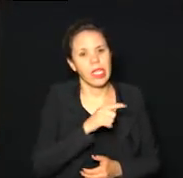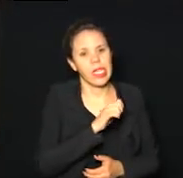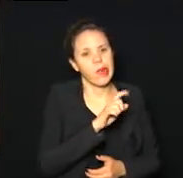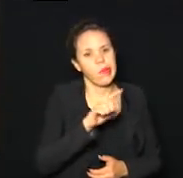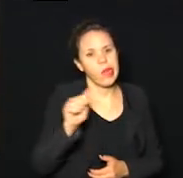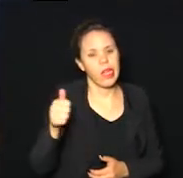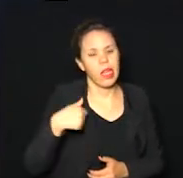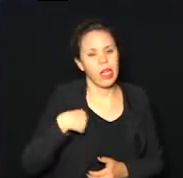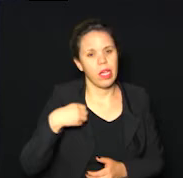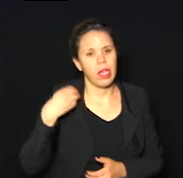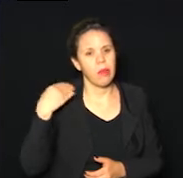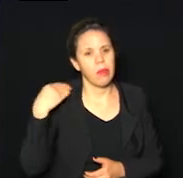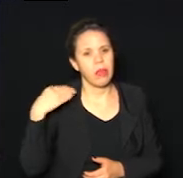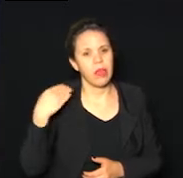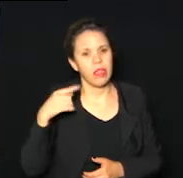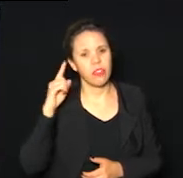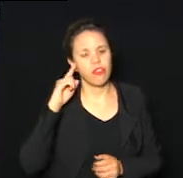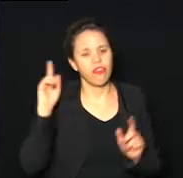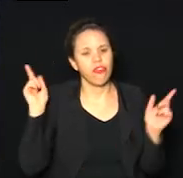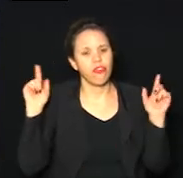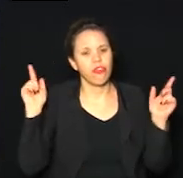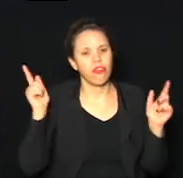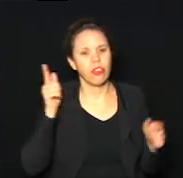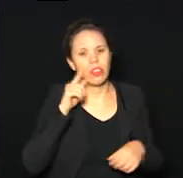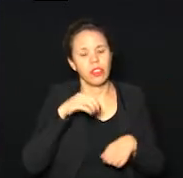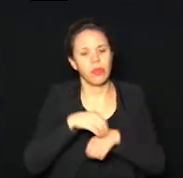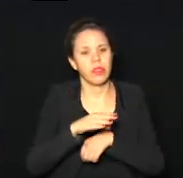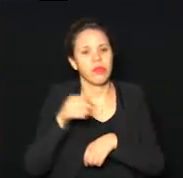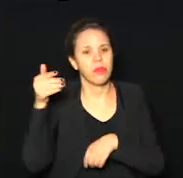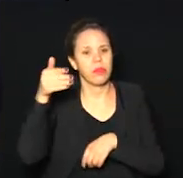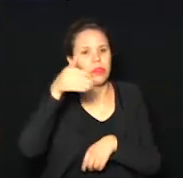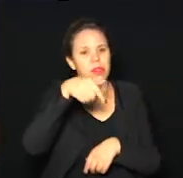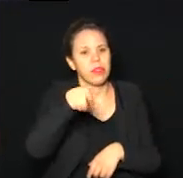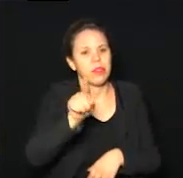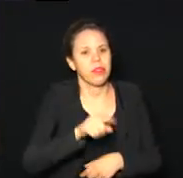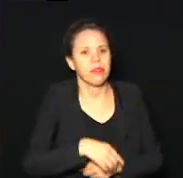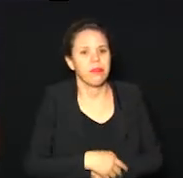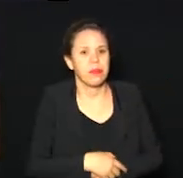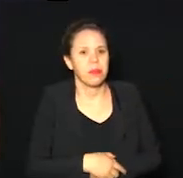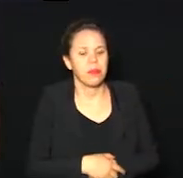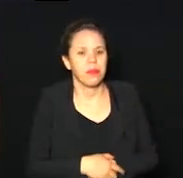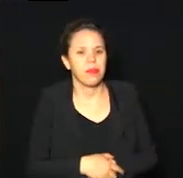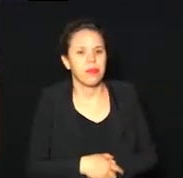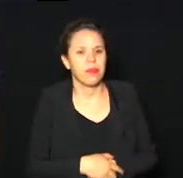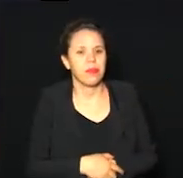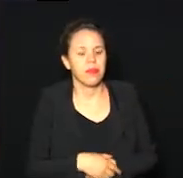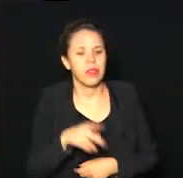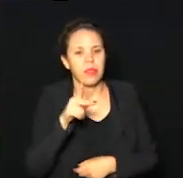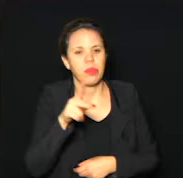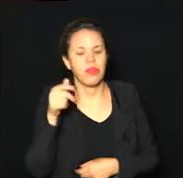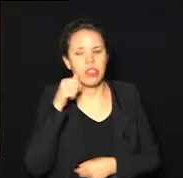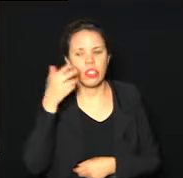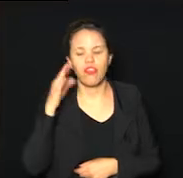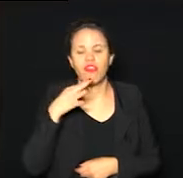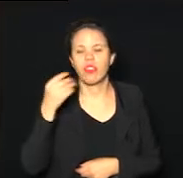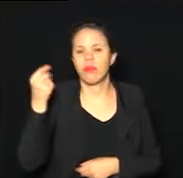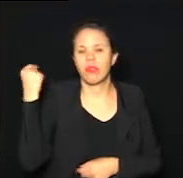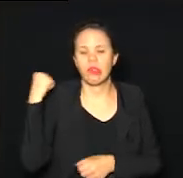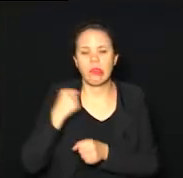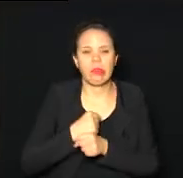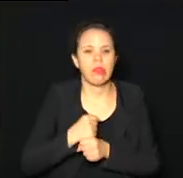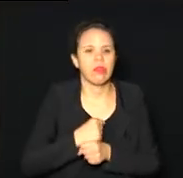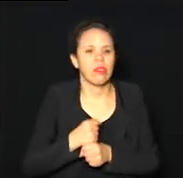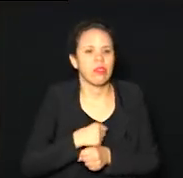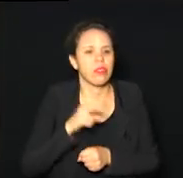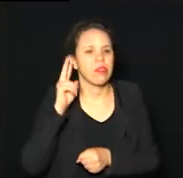Mariana, a gente só vê nas dias das greves, quando eu consigo passar por aí, né? A professora Silvia eu já conheço há muitos anos, e